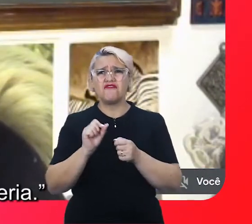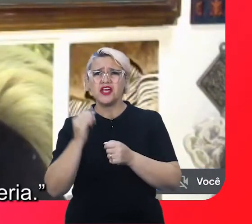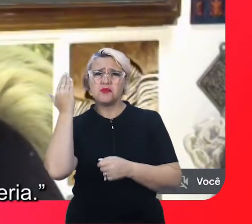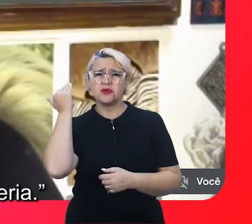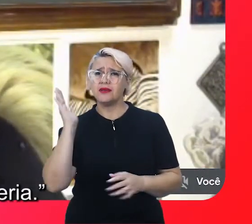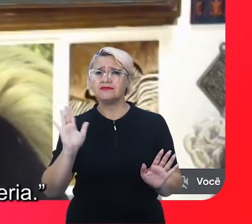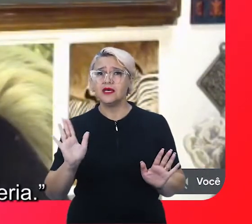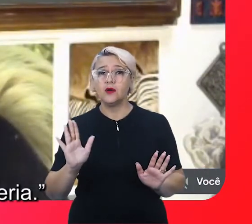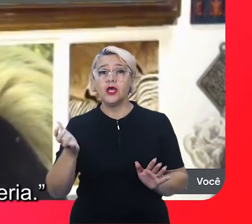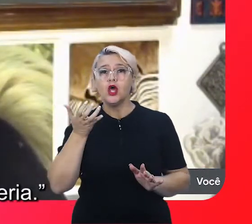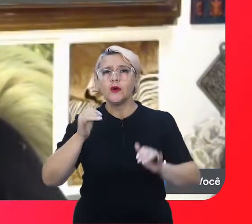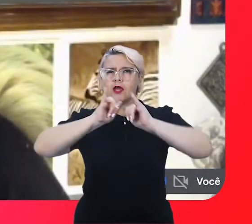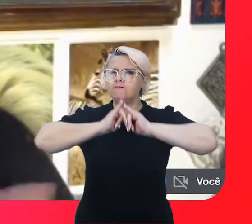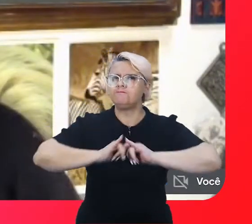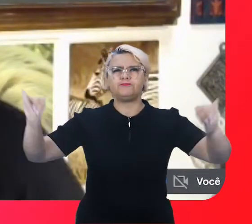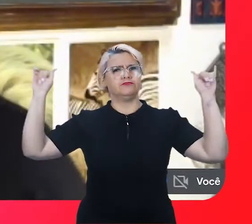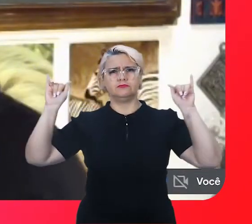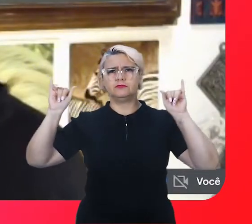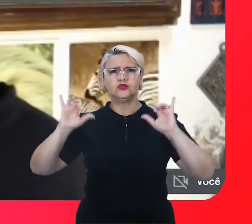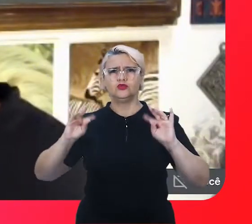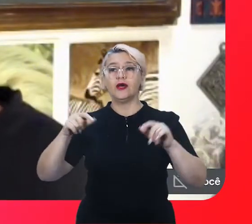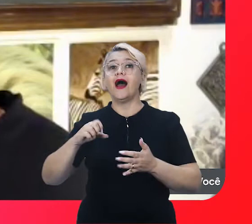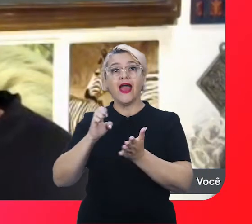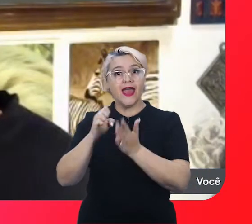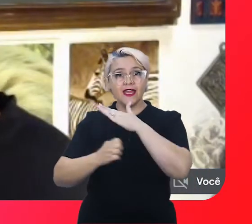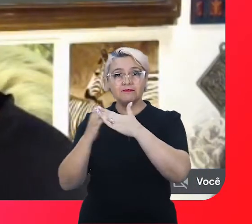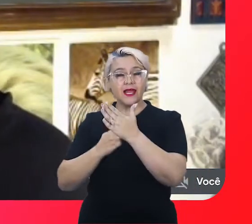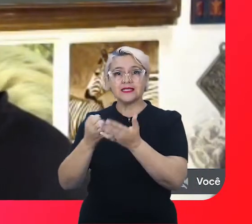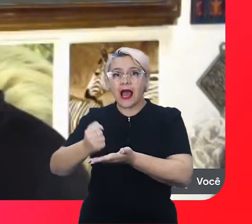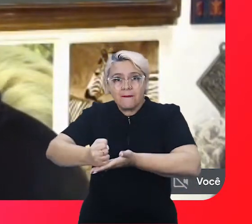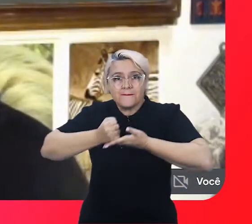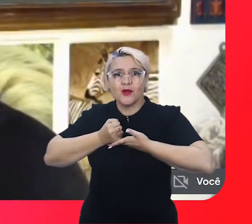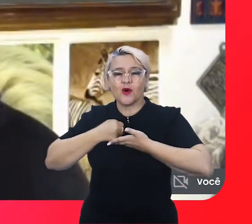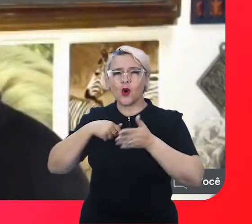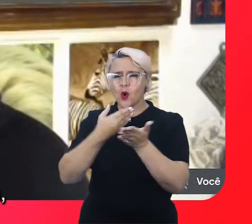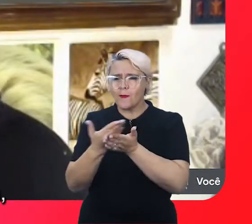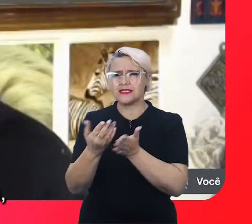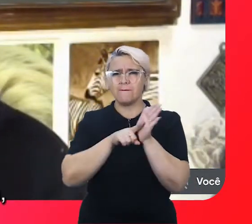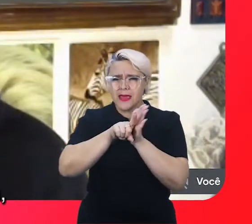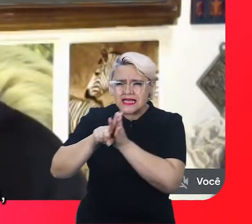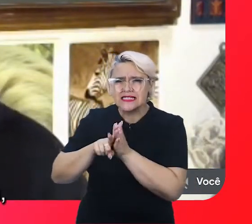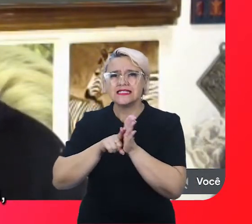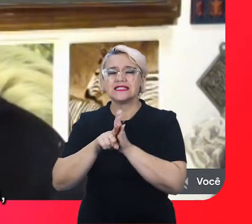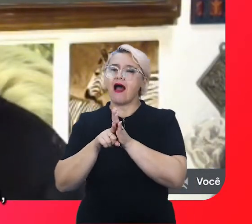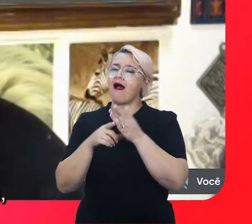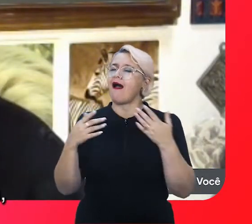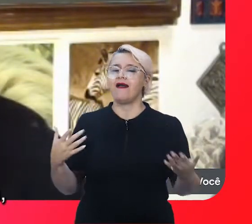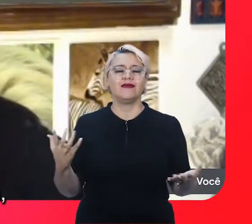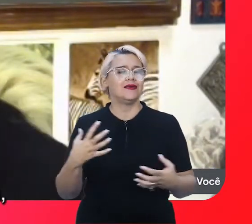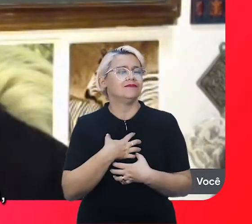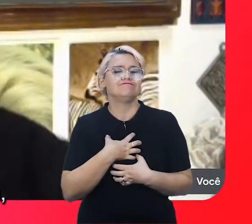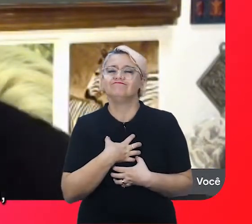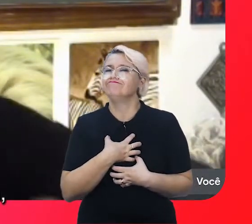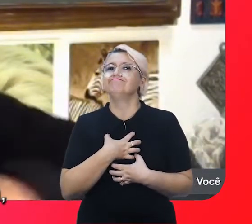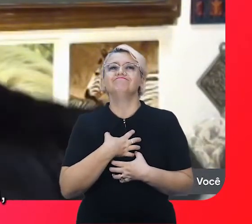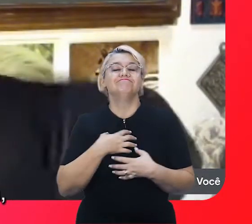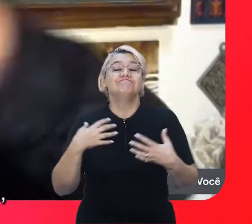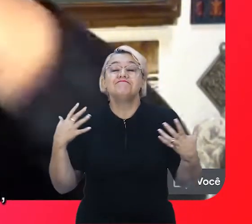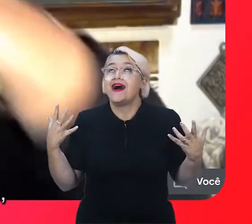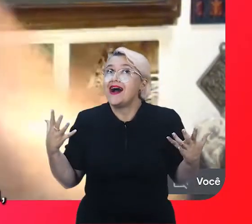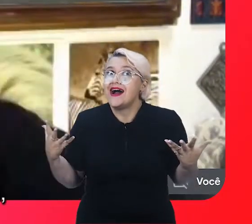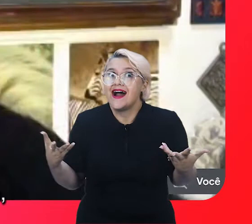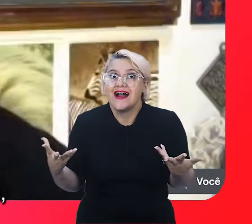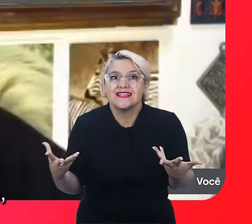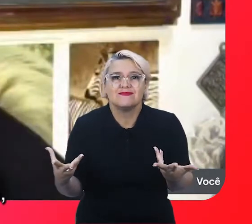tempo? Falei: não, quero uma grande matéria. A minha editora me apoiou. Eu comecei a pesquisar, e aí, Antônio, que foi assim, coisa